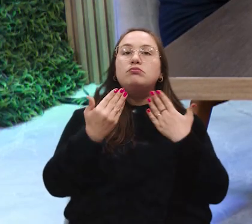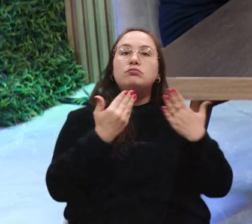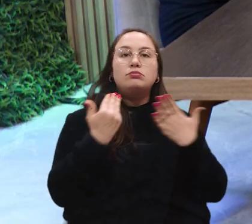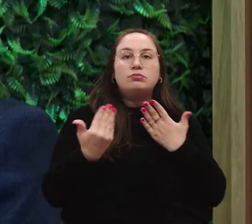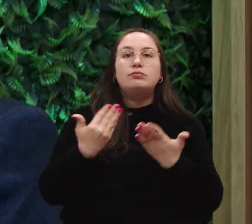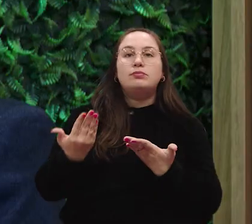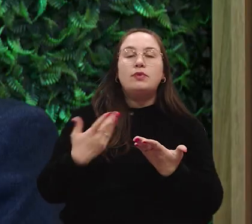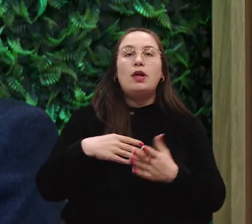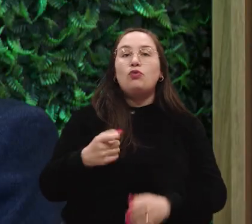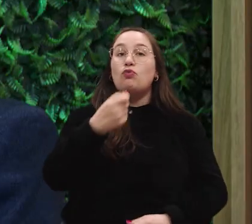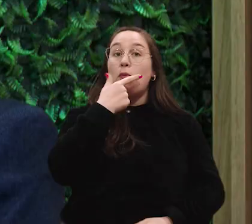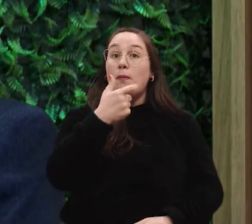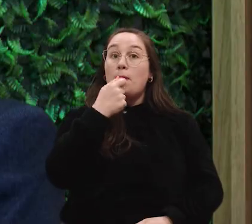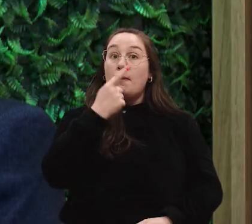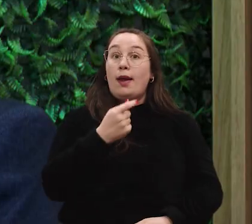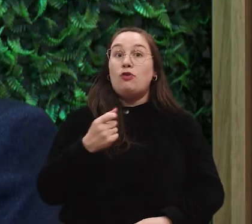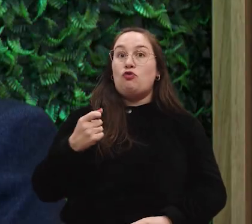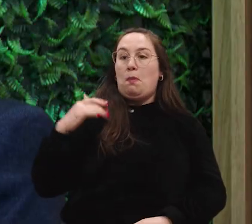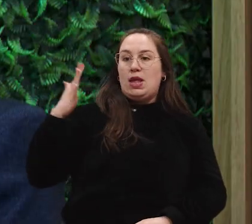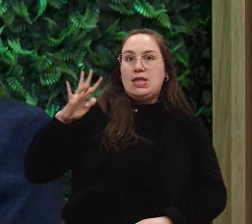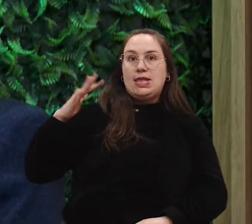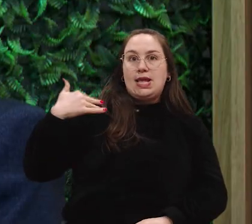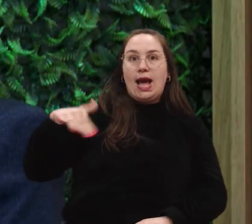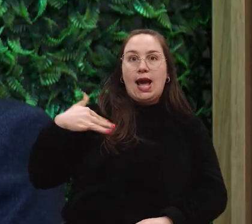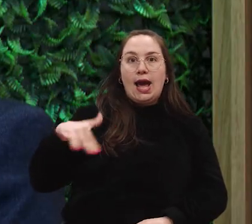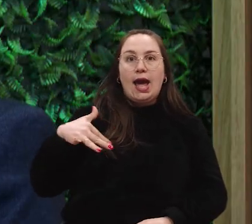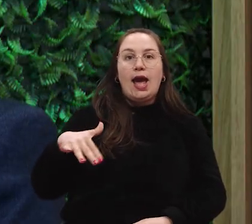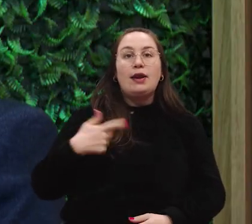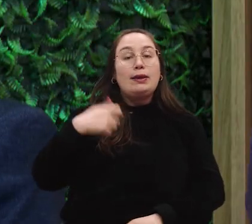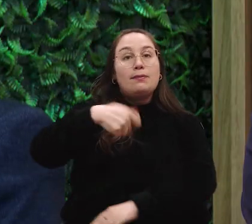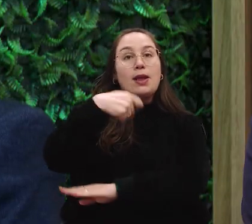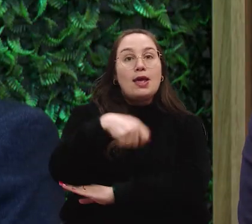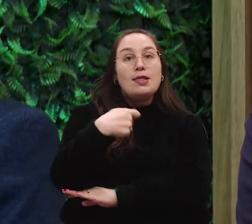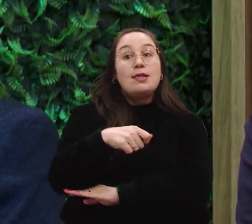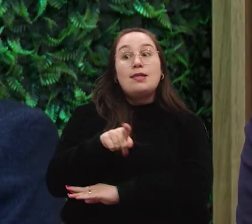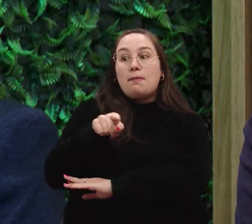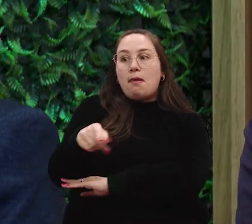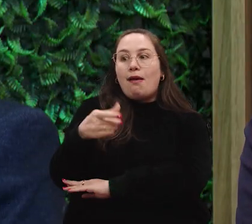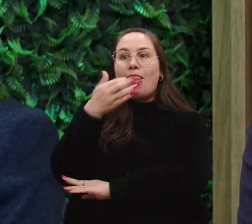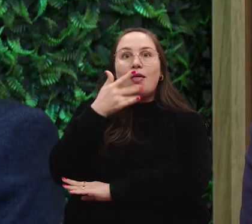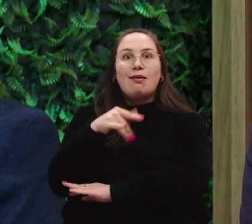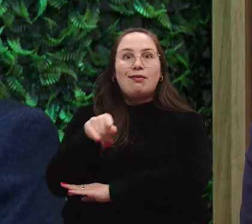Desde um medicamento de alta complexidade que precisa